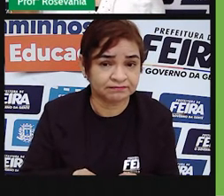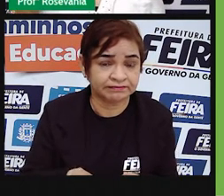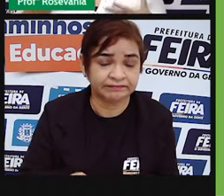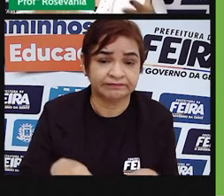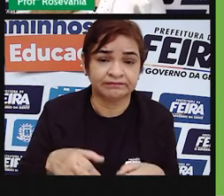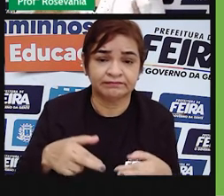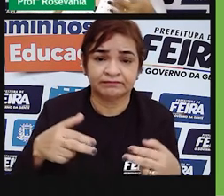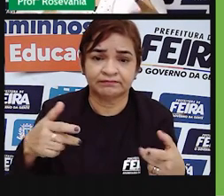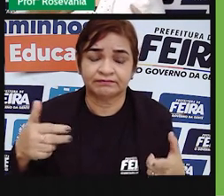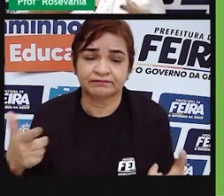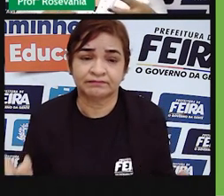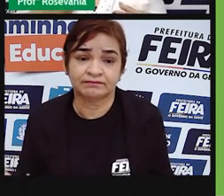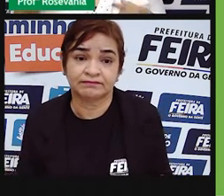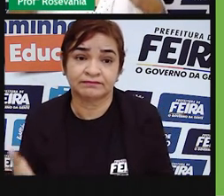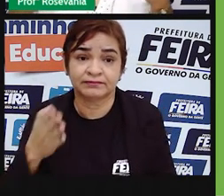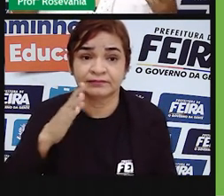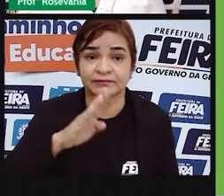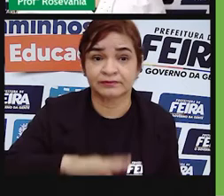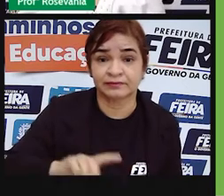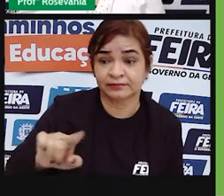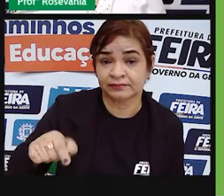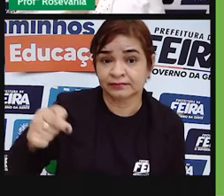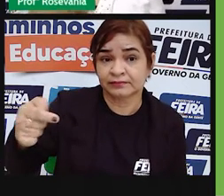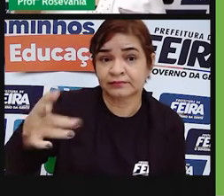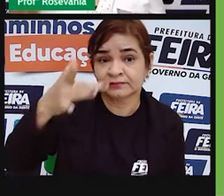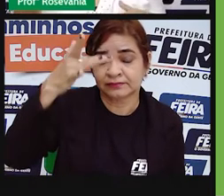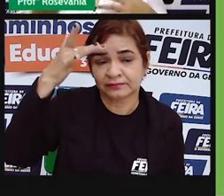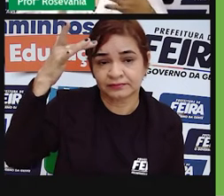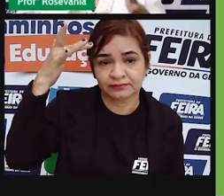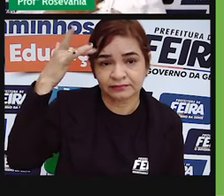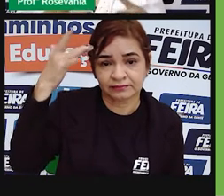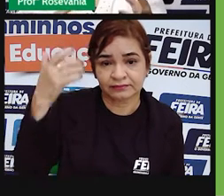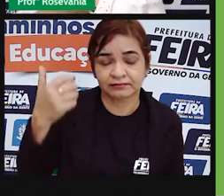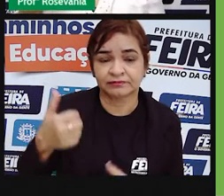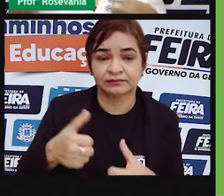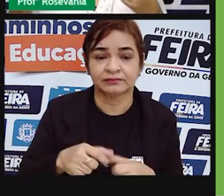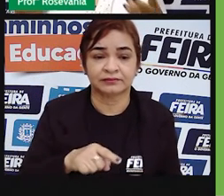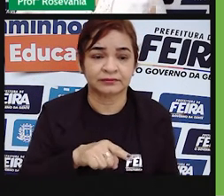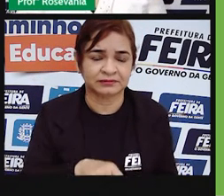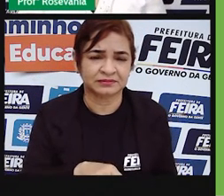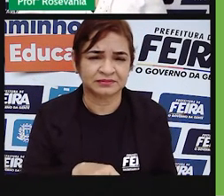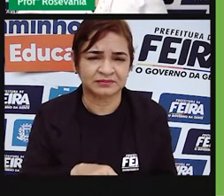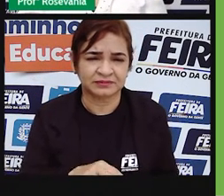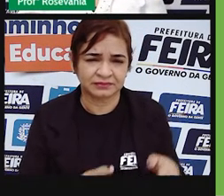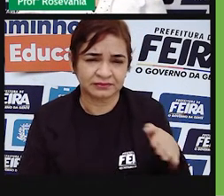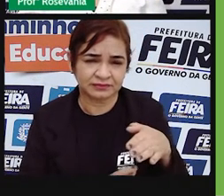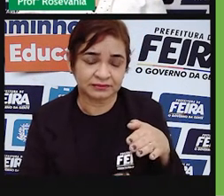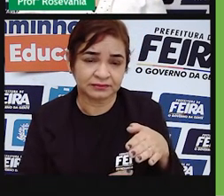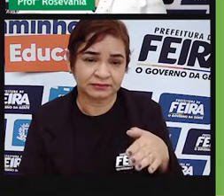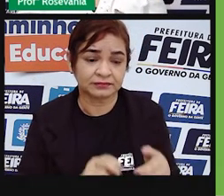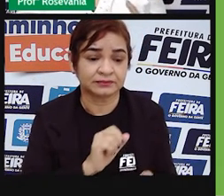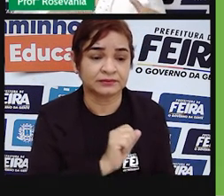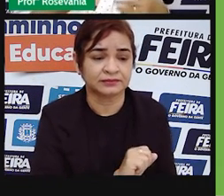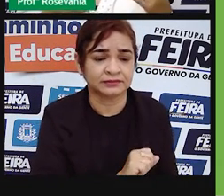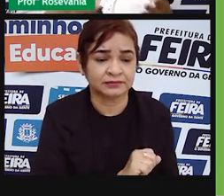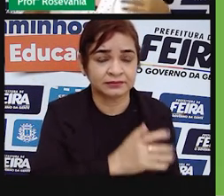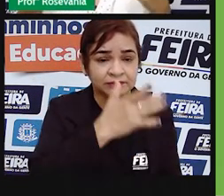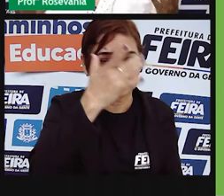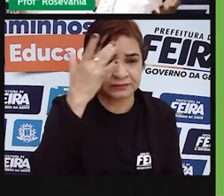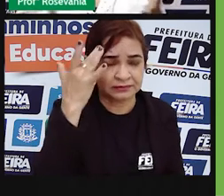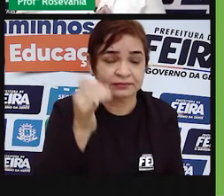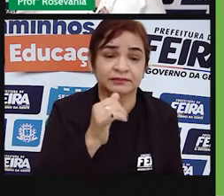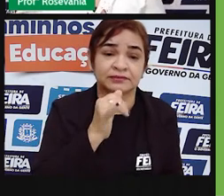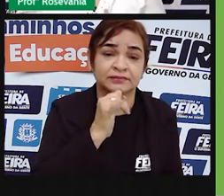é ludibriado por pessoas que já estão acostumadas a esperar nas rodoviárias, né, os migrantes que